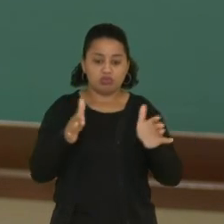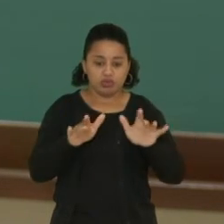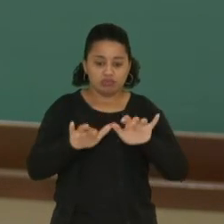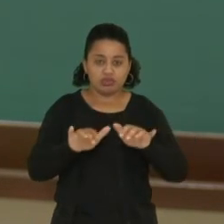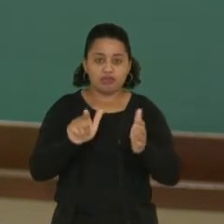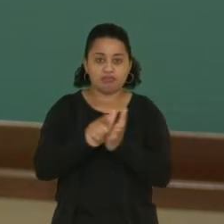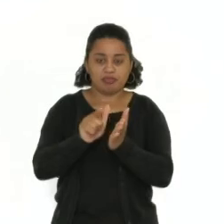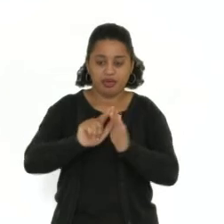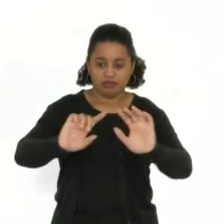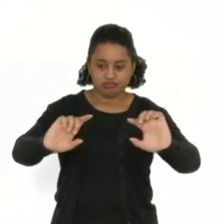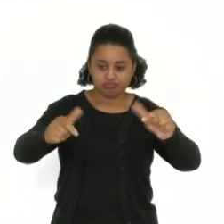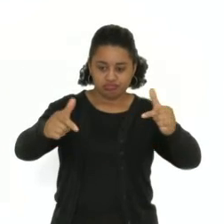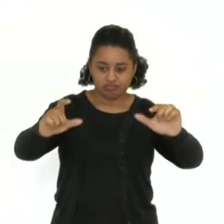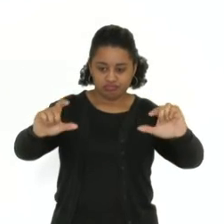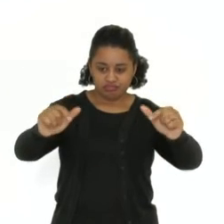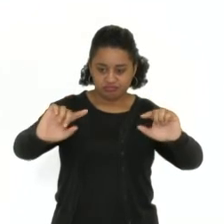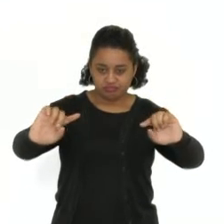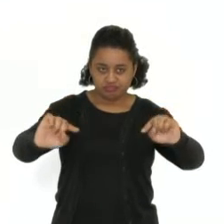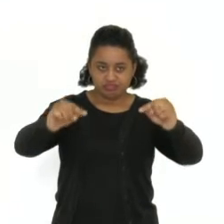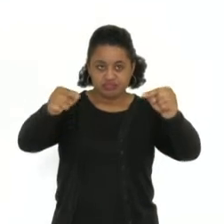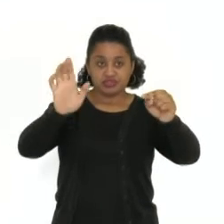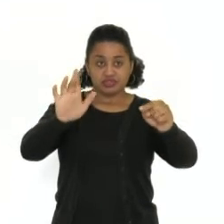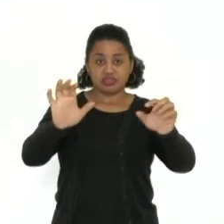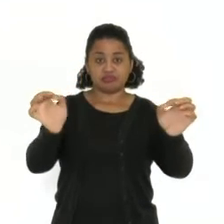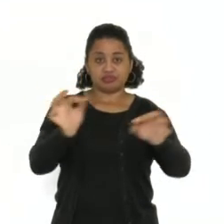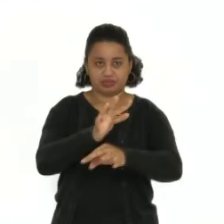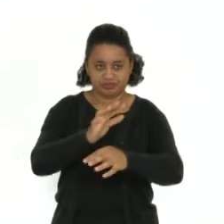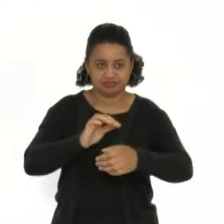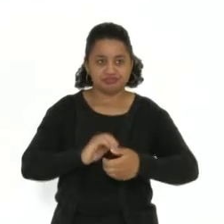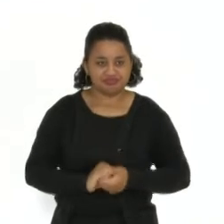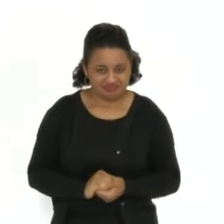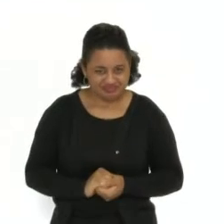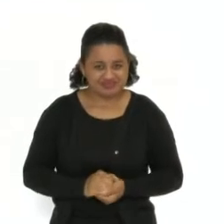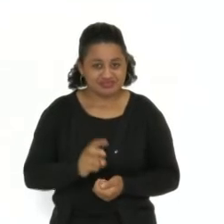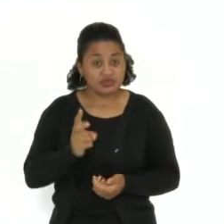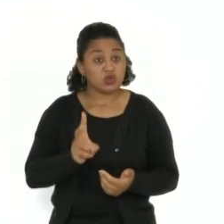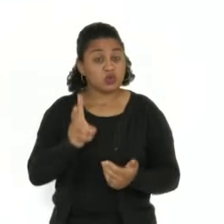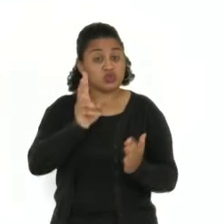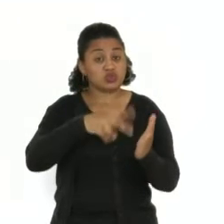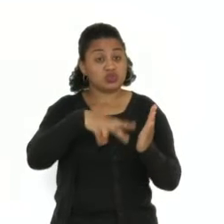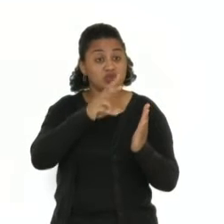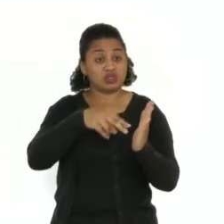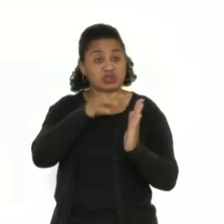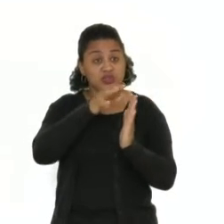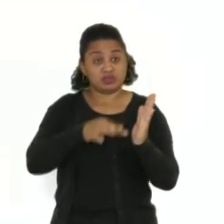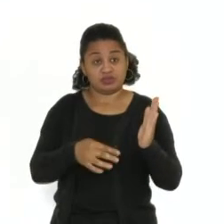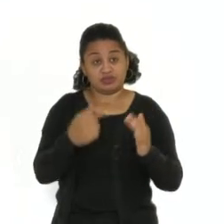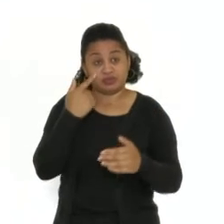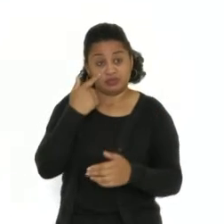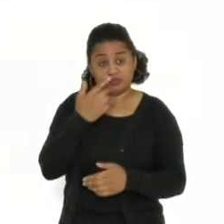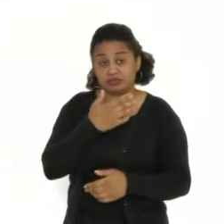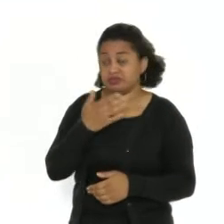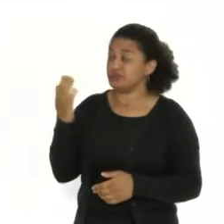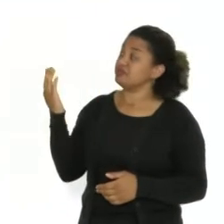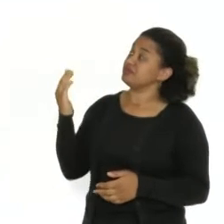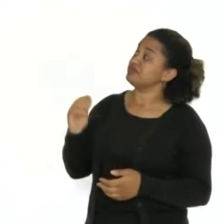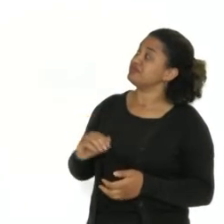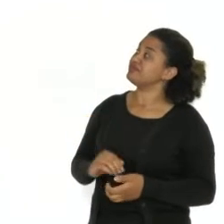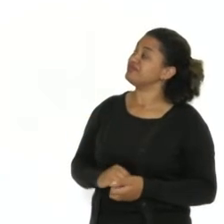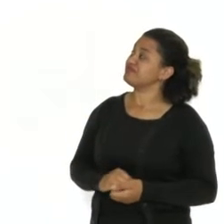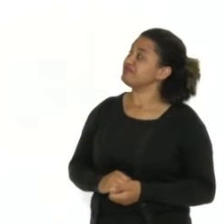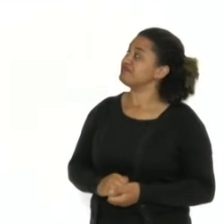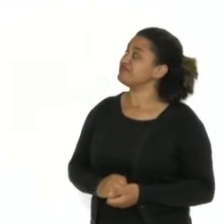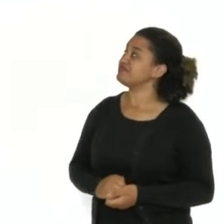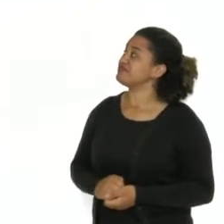Em 1965, com 75 anos, Cora Coralina conseguiu realizar seu sonho de publicar o primeiro